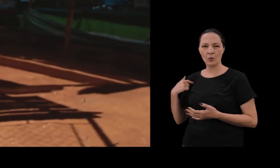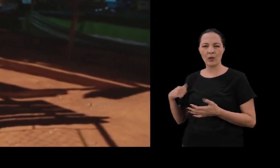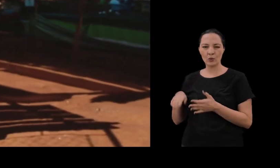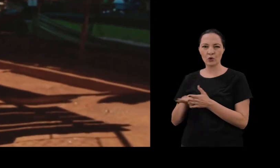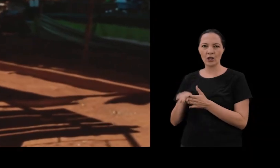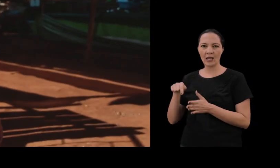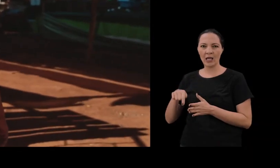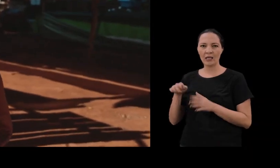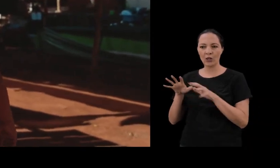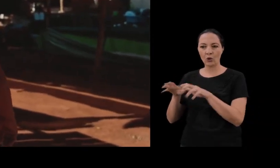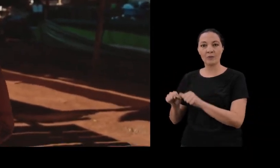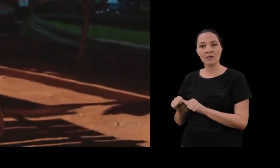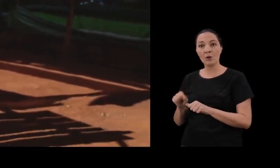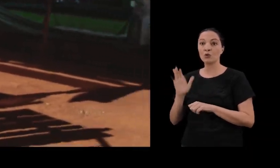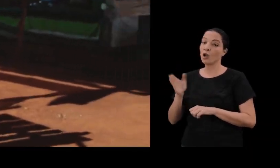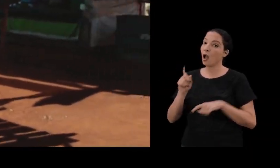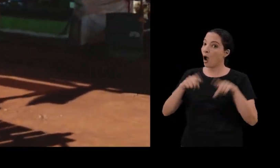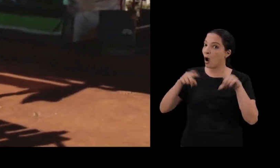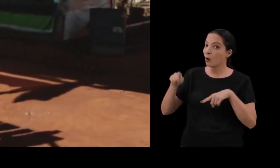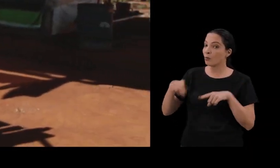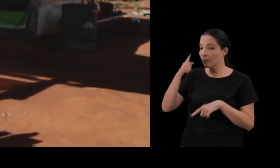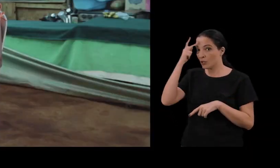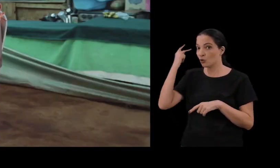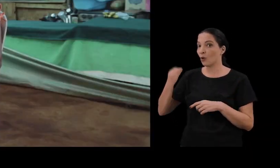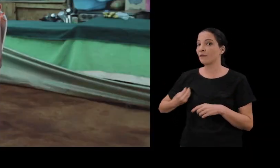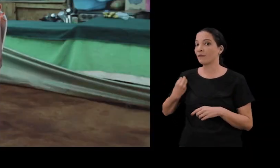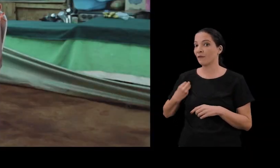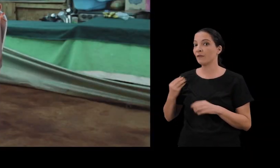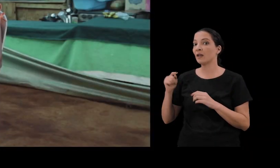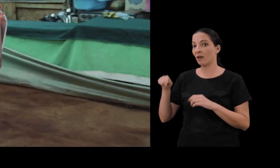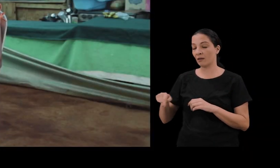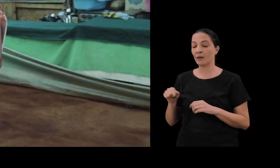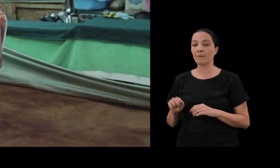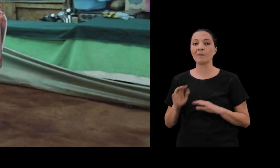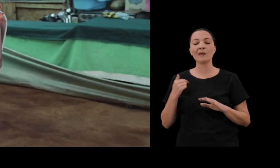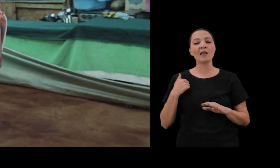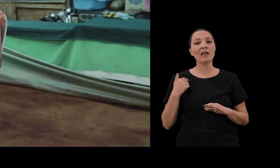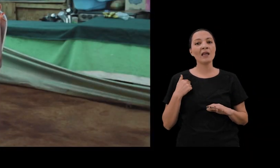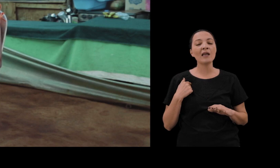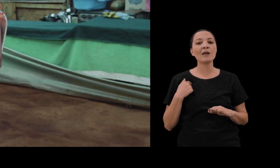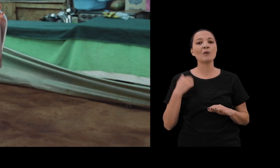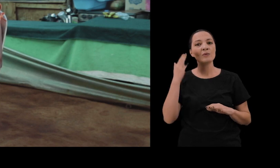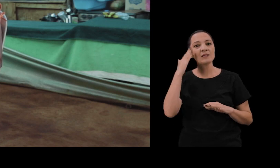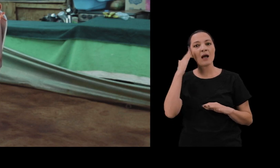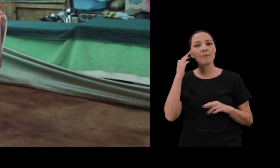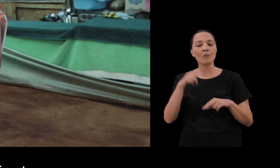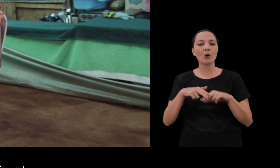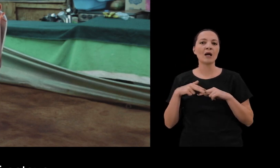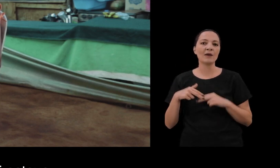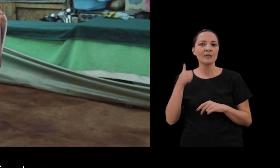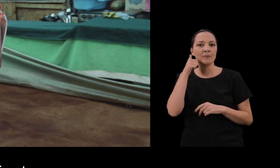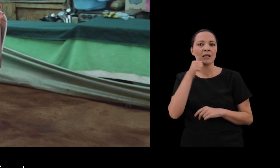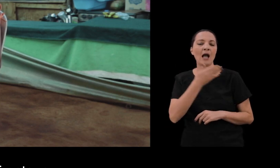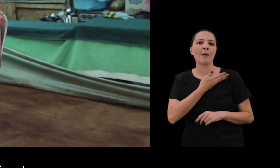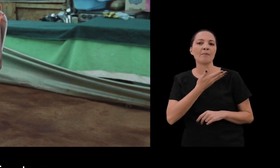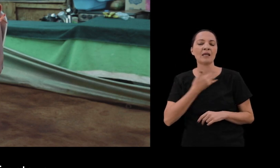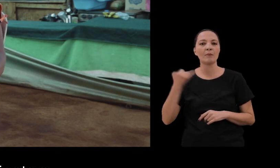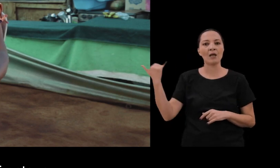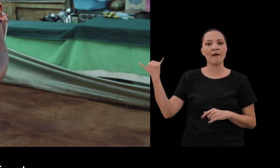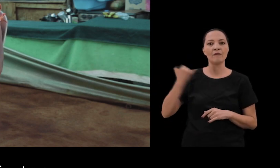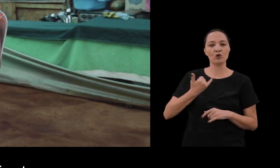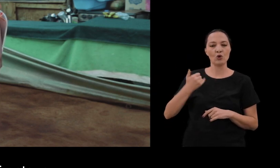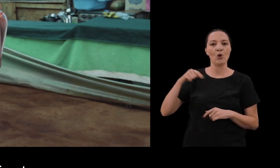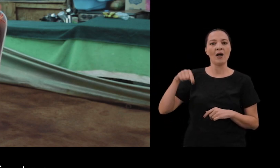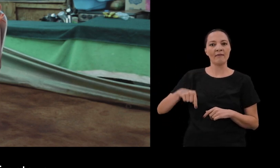já tinha alguns moradores aqui. Eu cheguei através de uma amiga que nos falou que